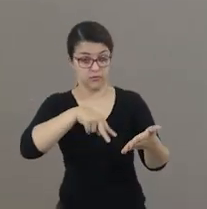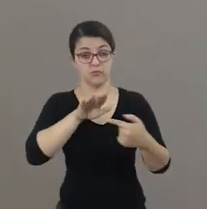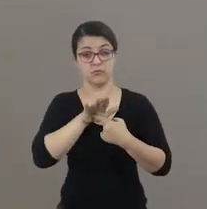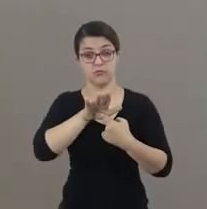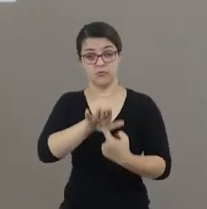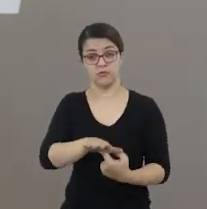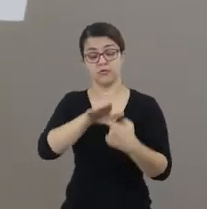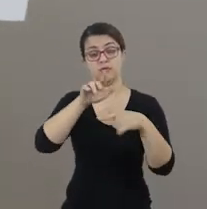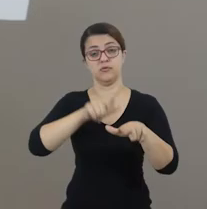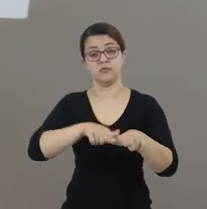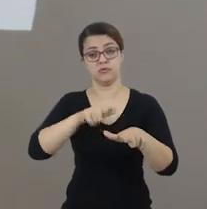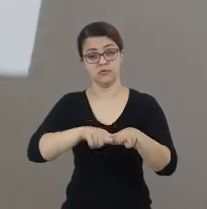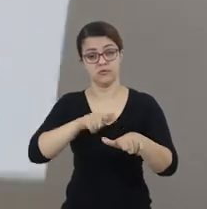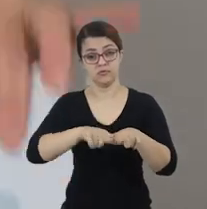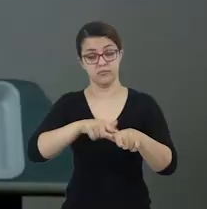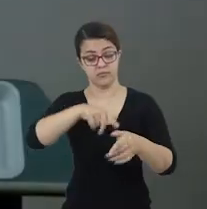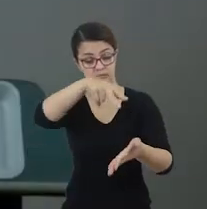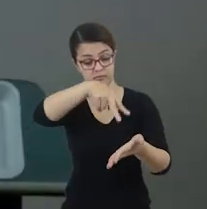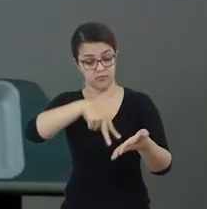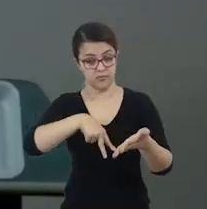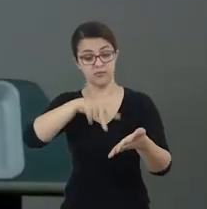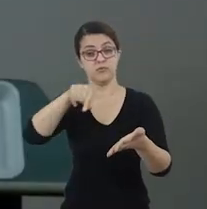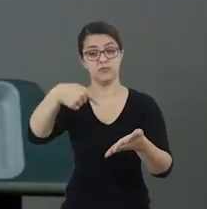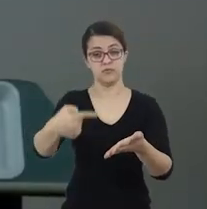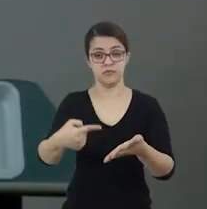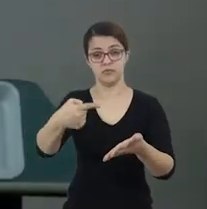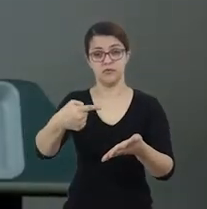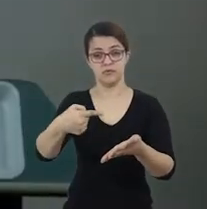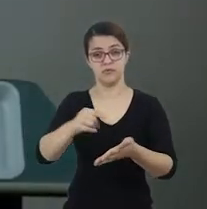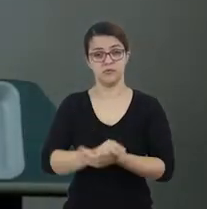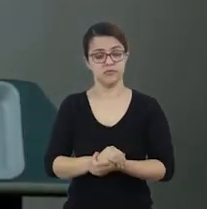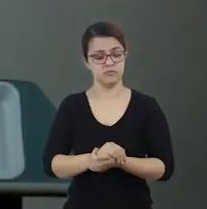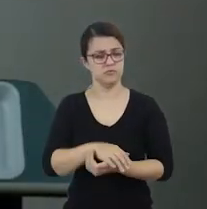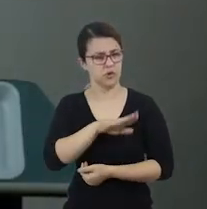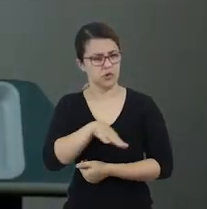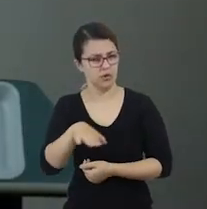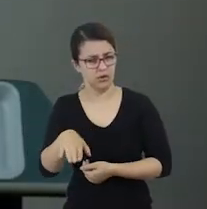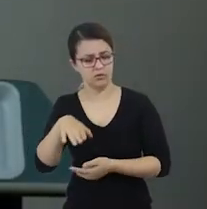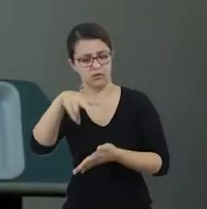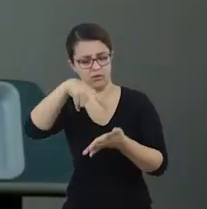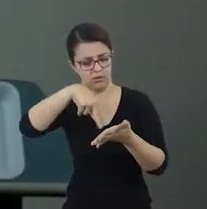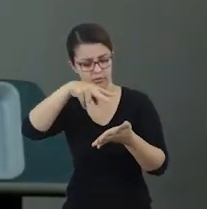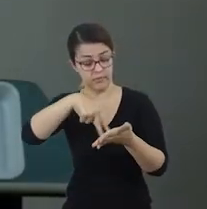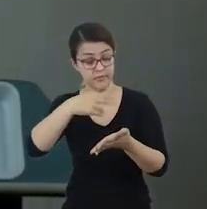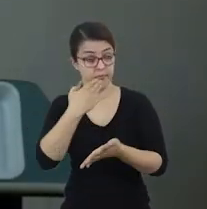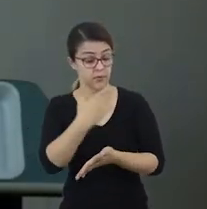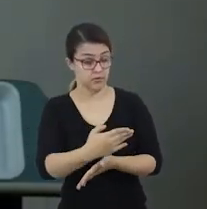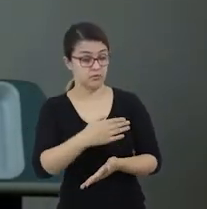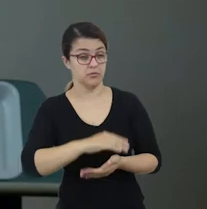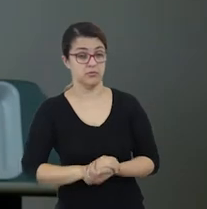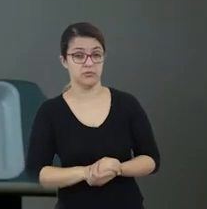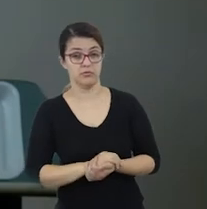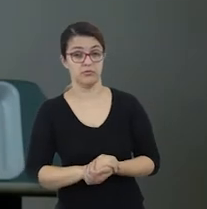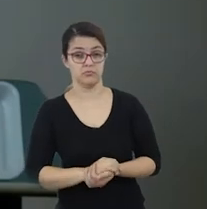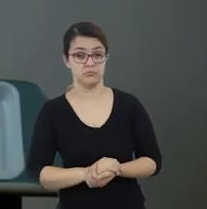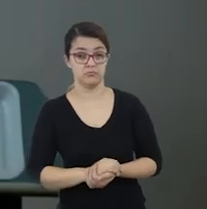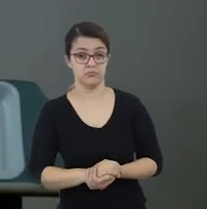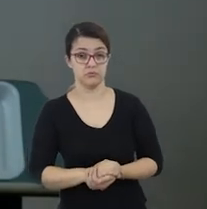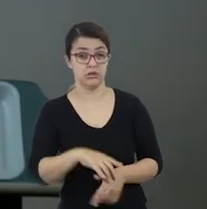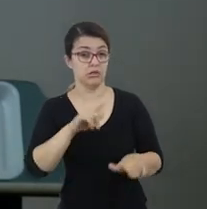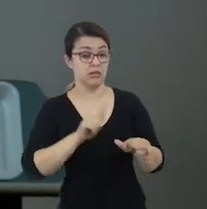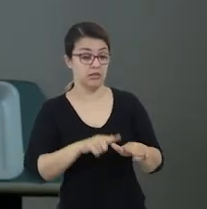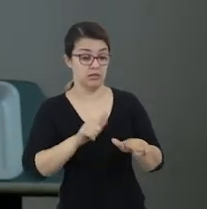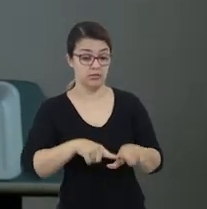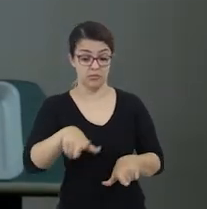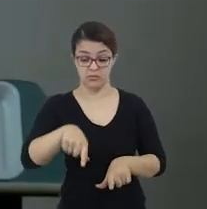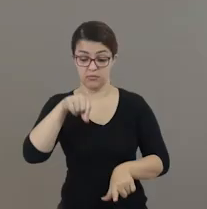a letra e peça que a criança faça a leitura. Depois que a criança fizer a leitura, peça para ela escolher algumas letras